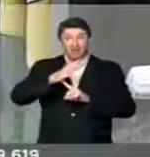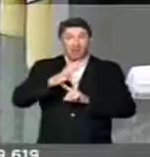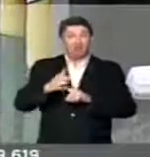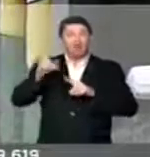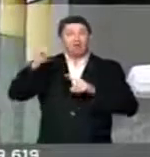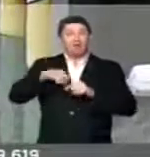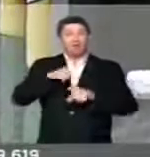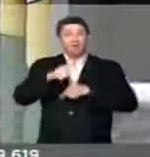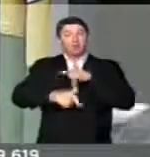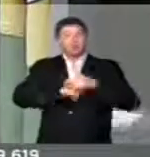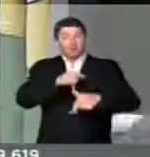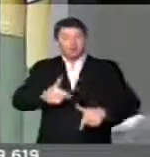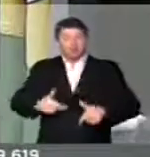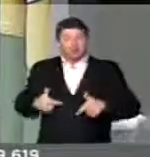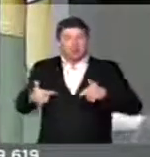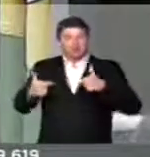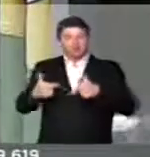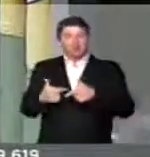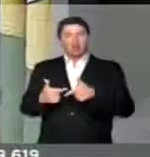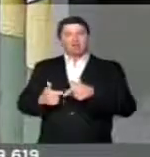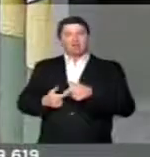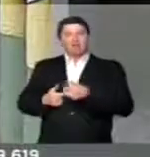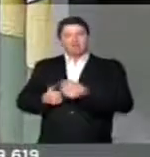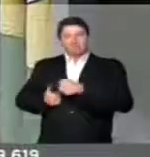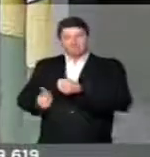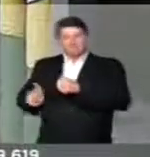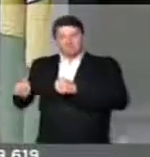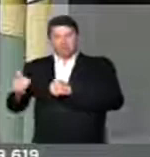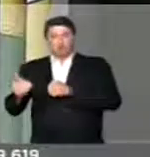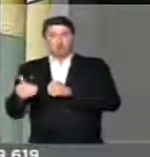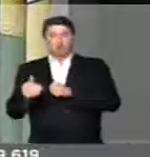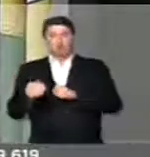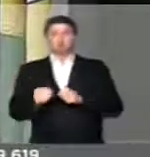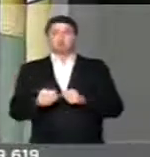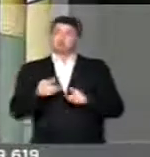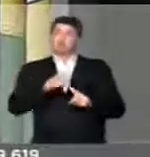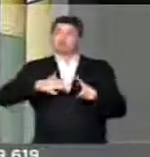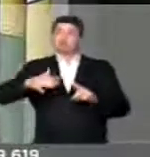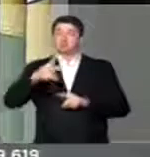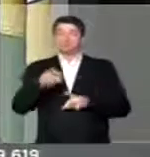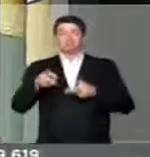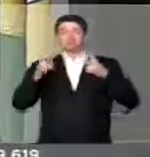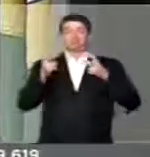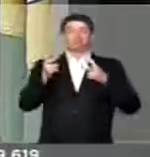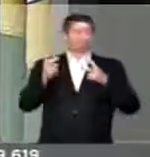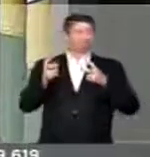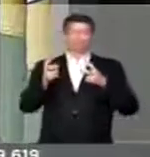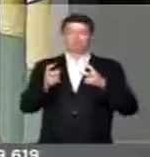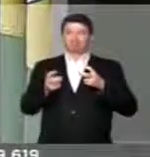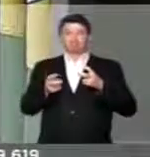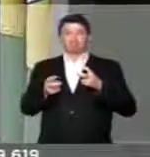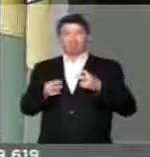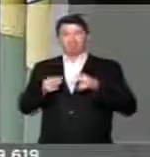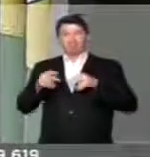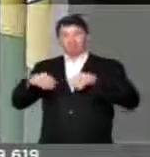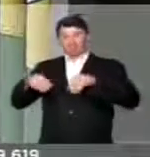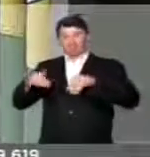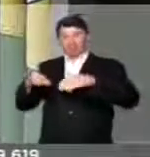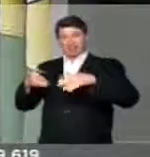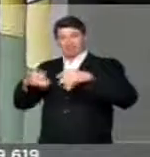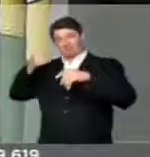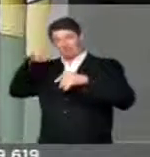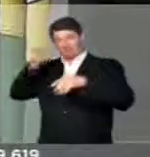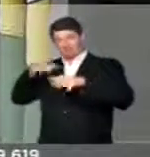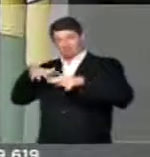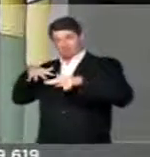das suas ações marginais, é que a sociedade reconhece que a invasão de uma